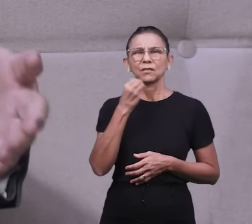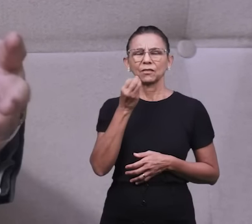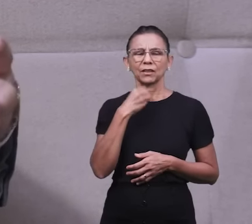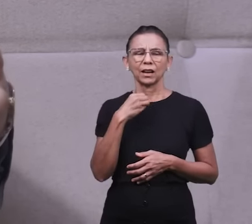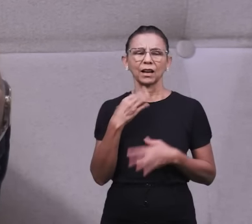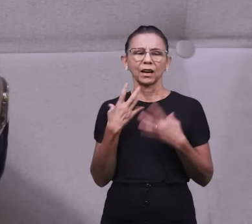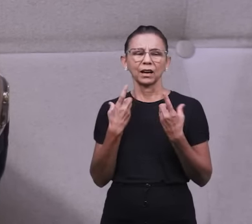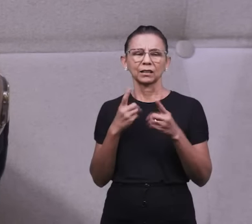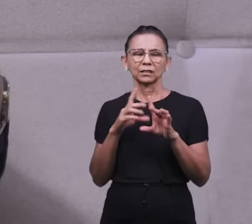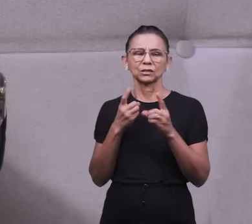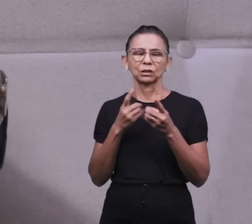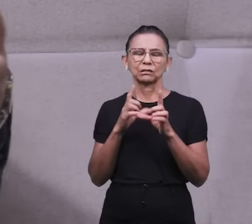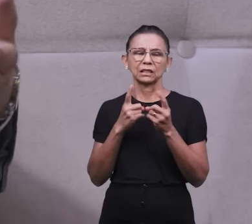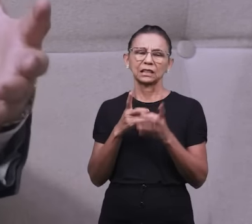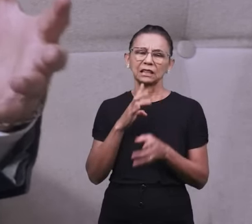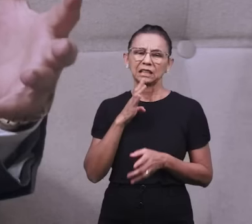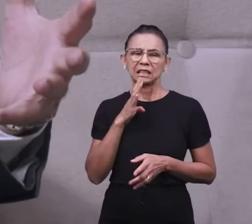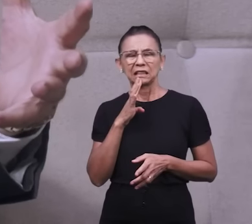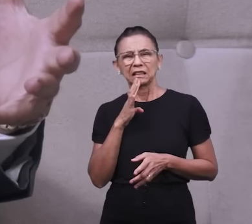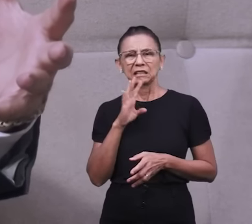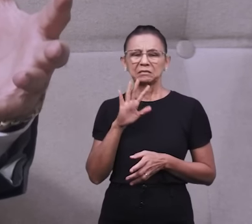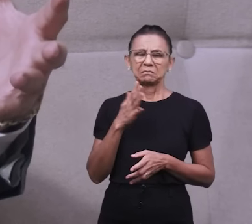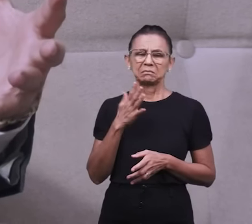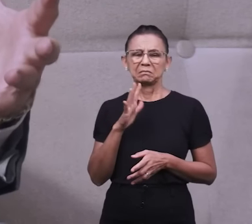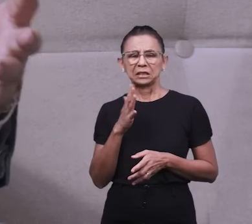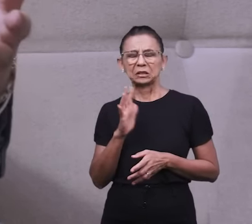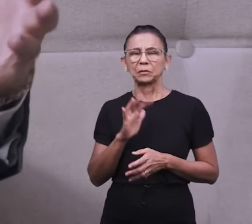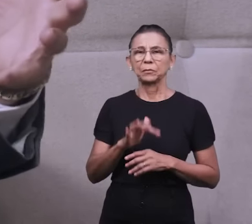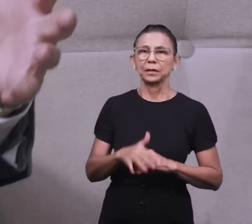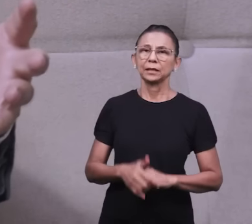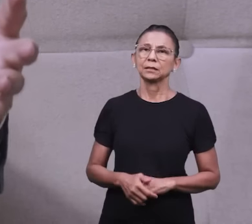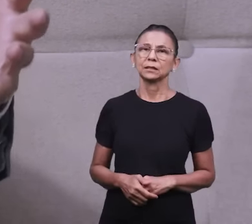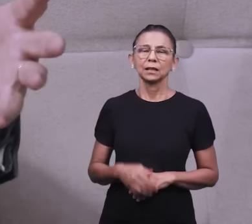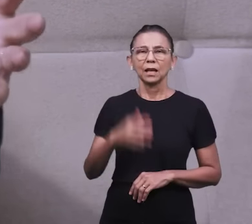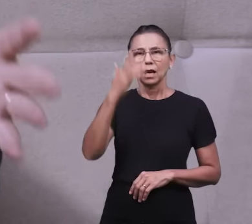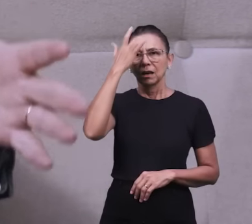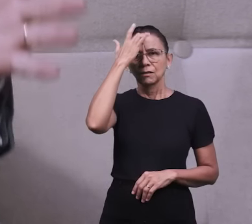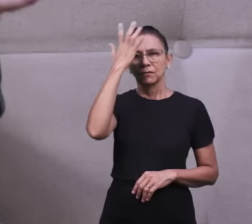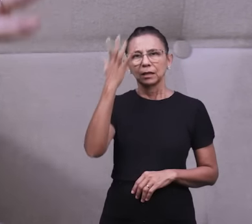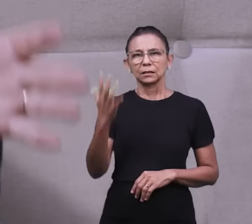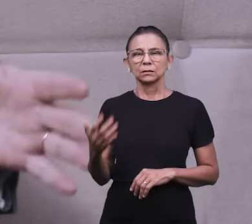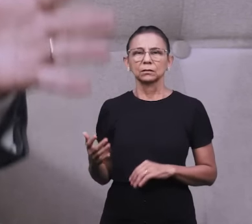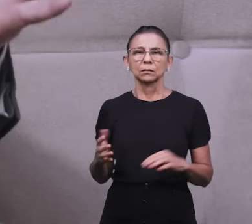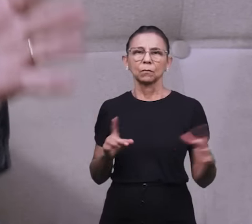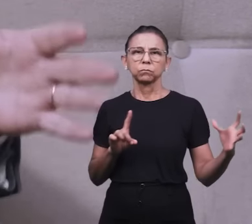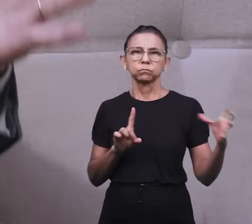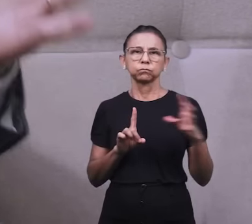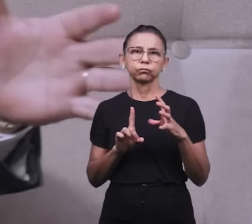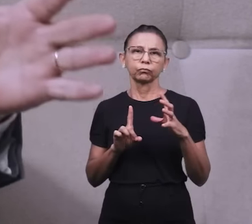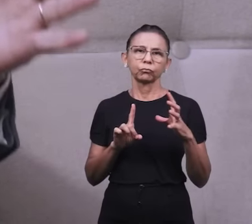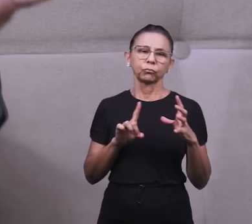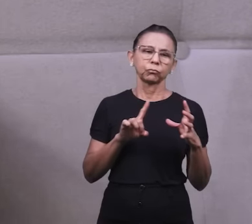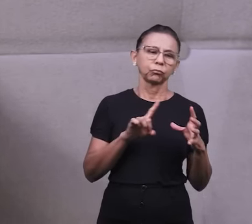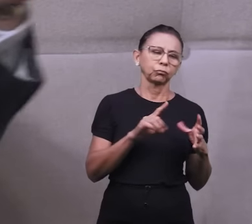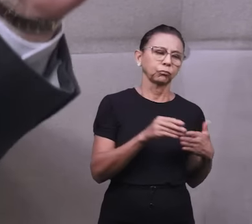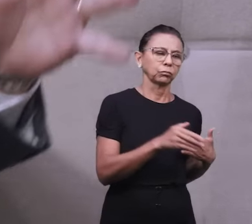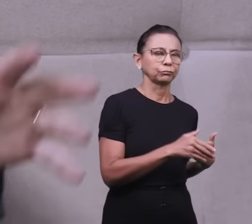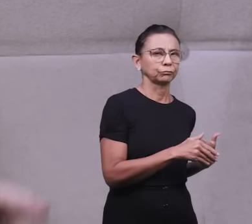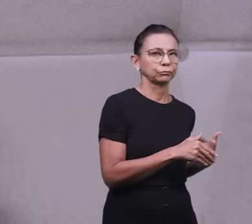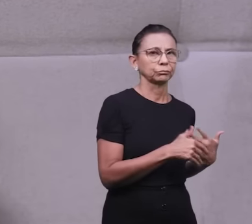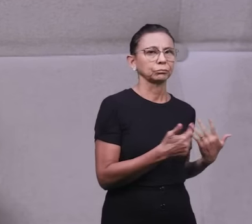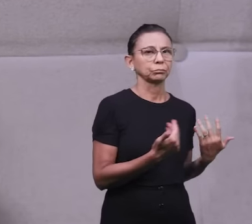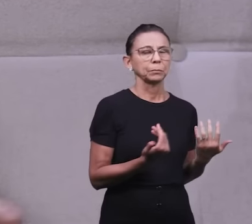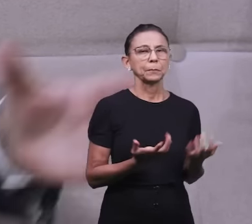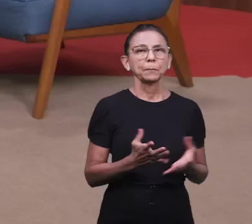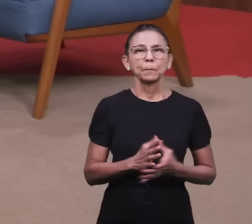não tá não conhece bem a doutrina ele é facilmente eu sempre facilmente atingido por